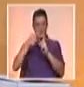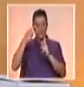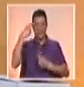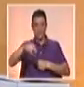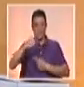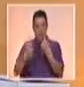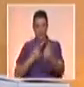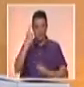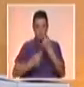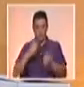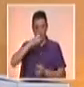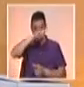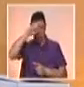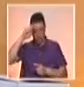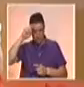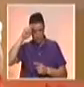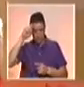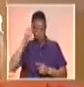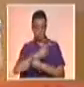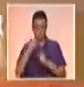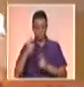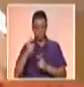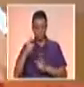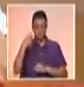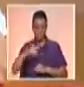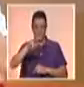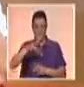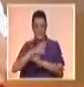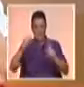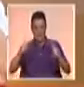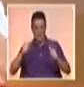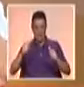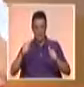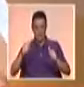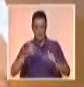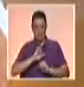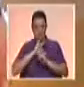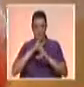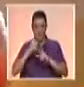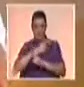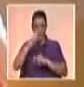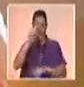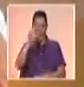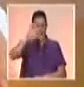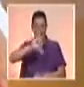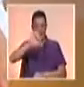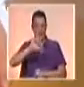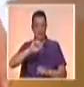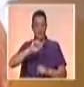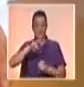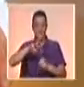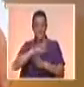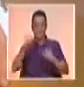algumas dificuldades. Sim, chegam-nos muitas dificuldades? Vezes a nível de materiais, muitas vezes, a nível de equipamentos. Que materiais